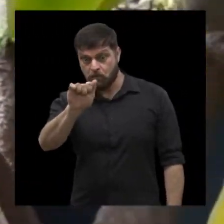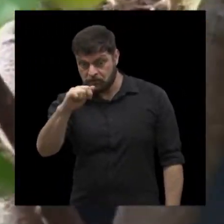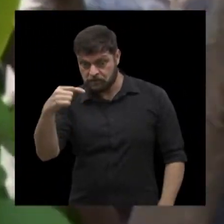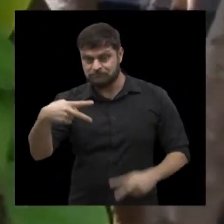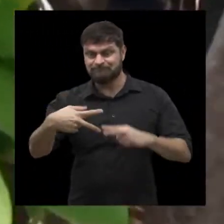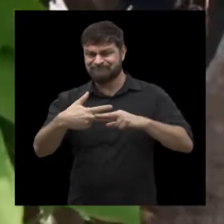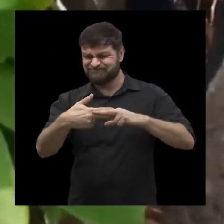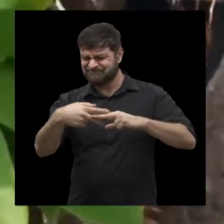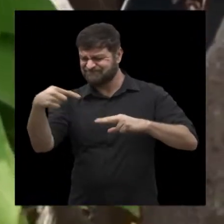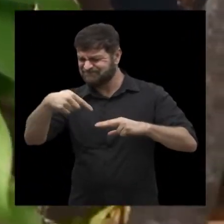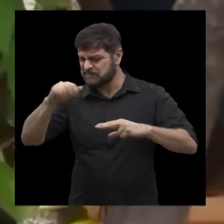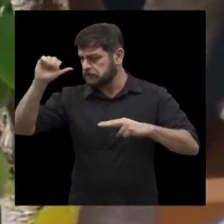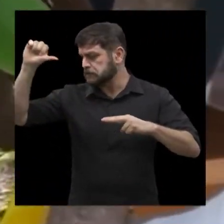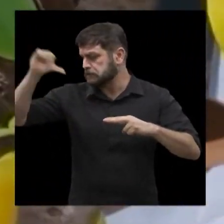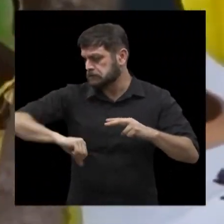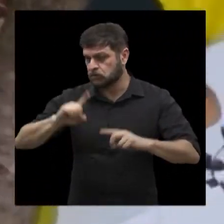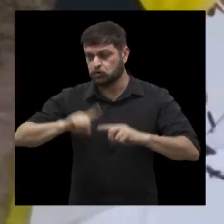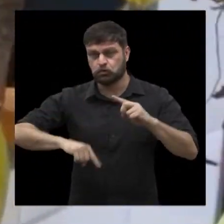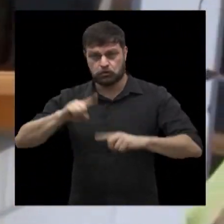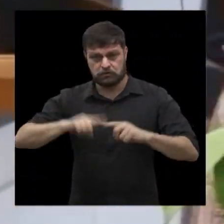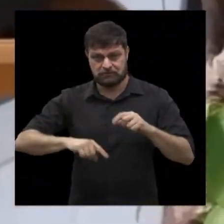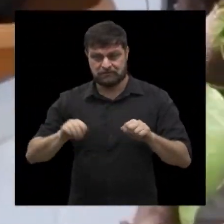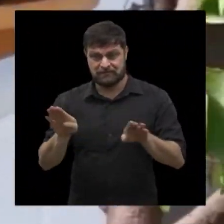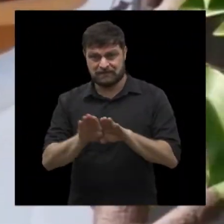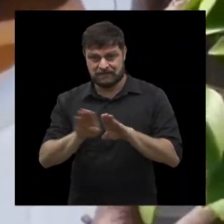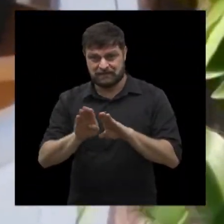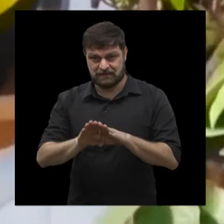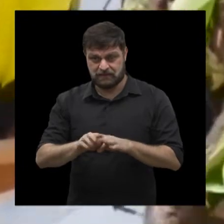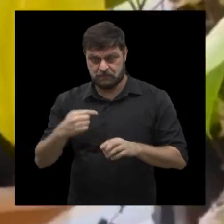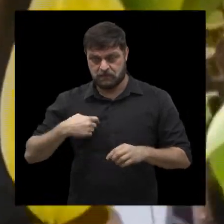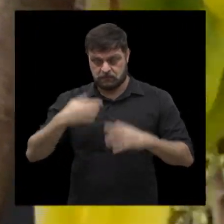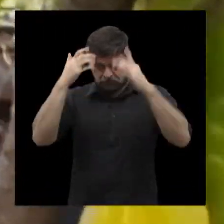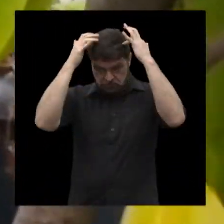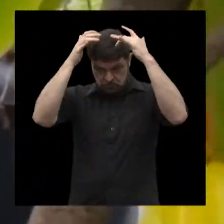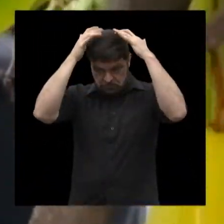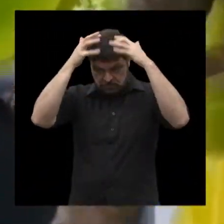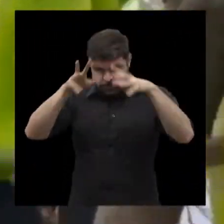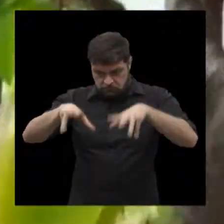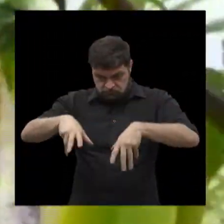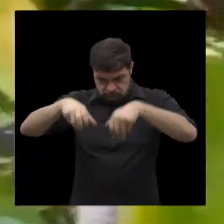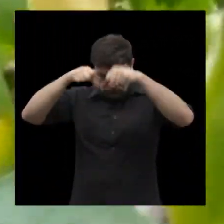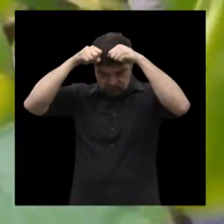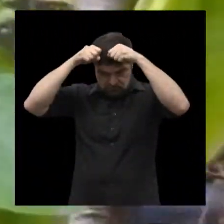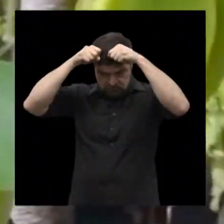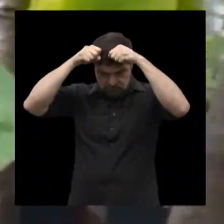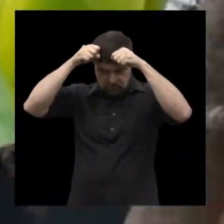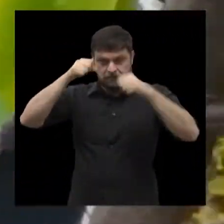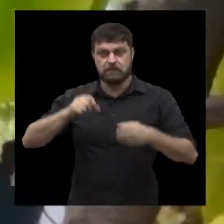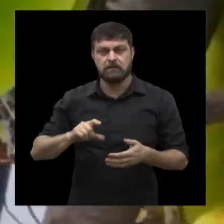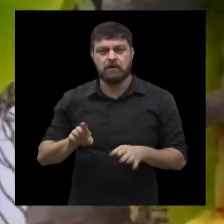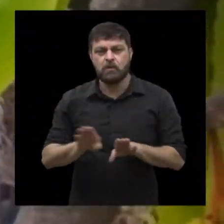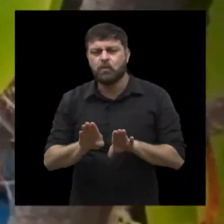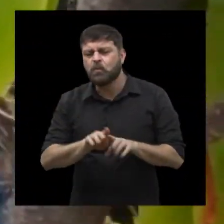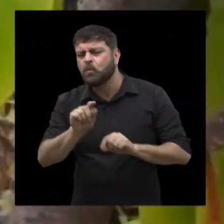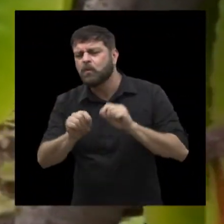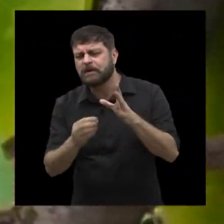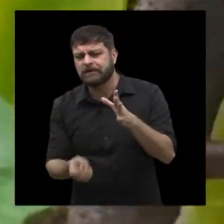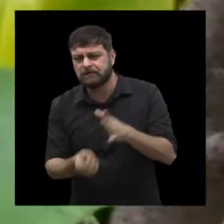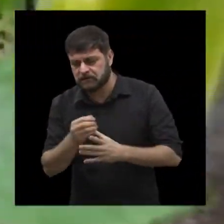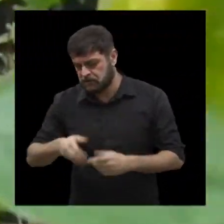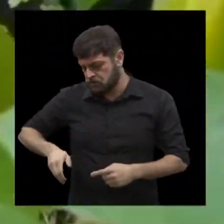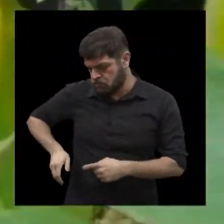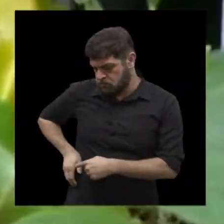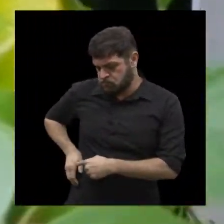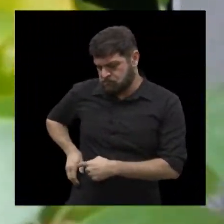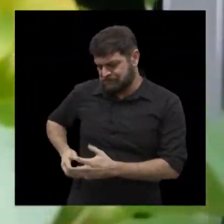produz uma toxina que ela impregna o sistema nervoso central. Um paciente que tem insuficiência